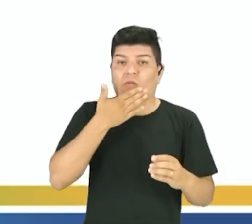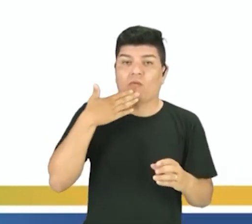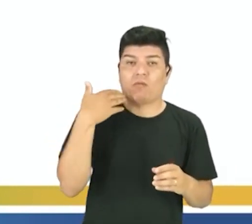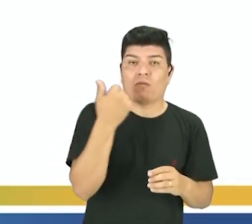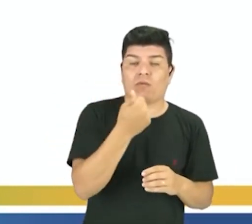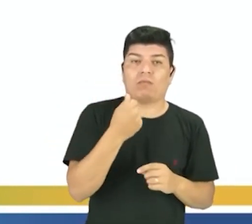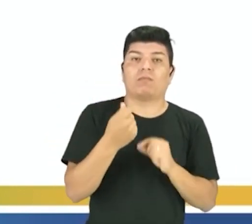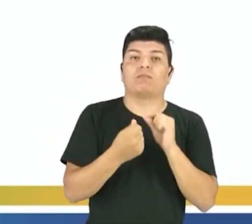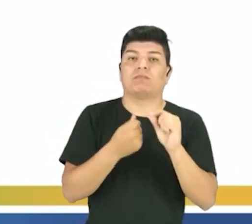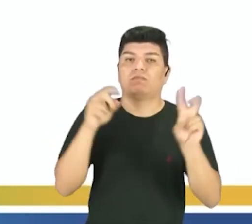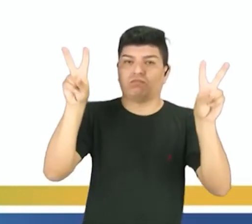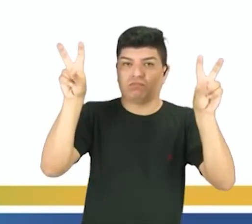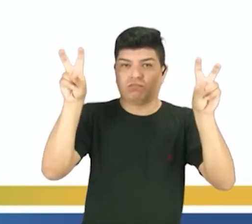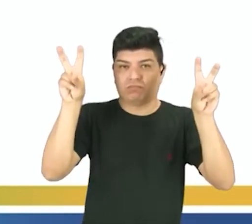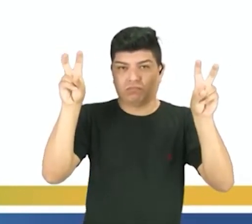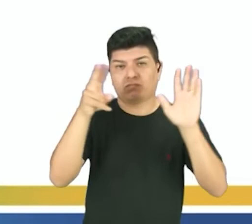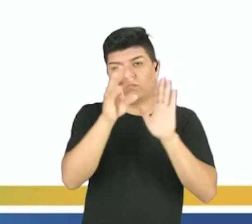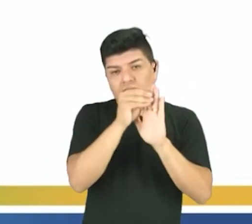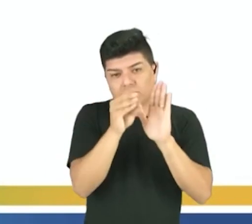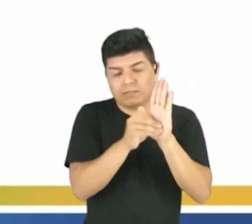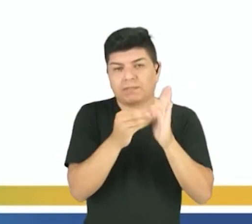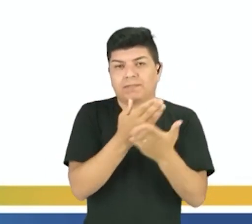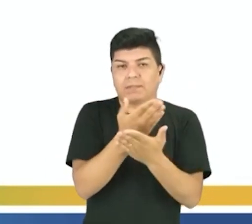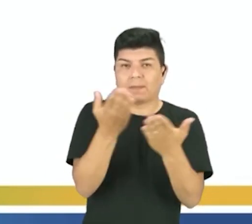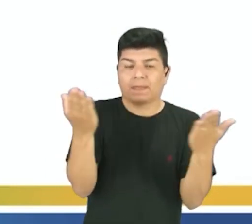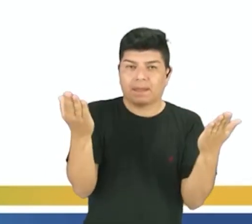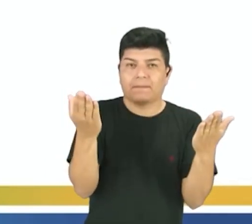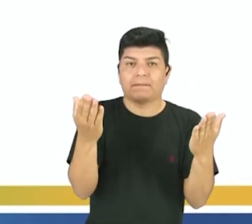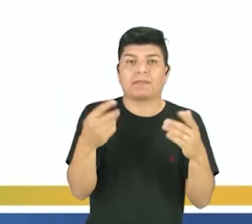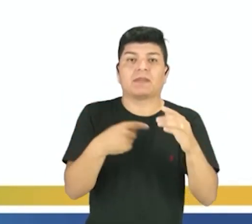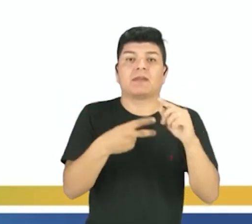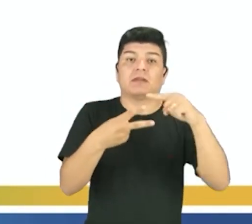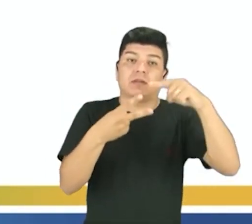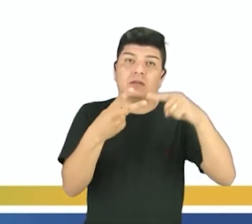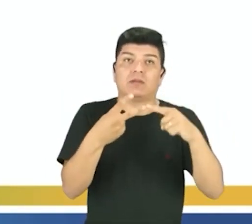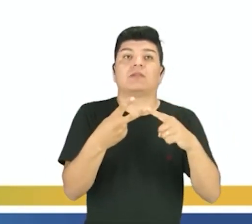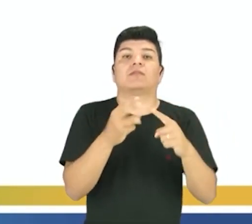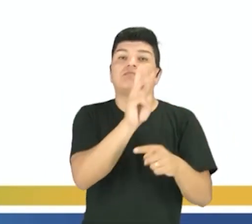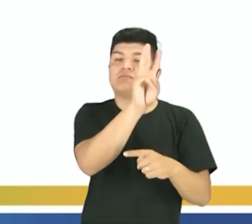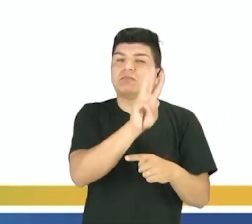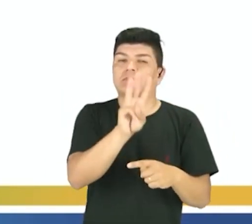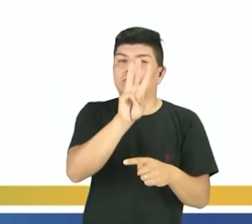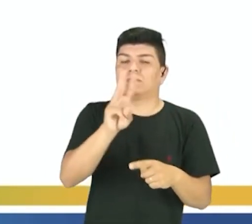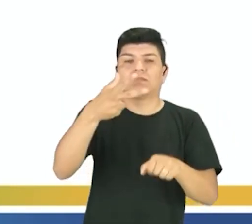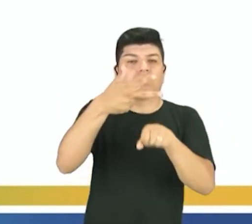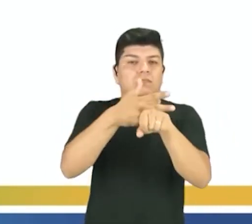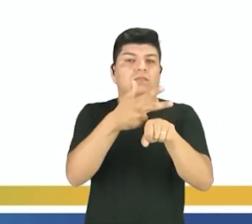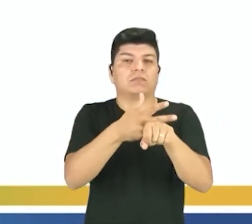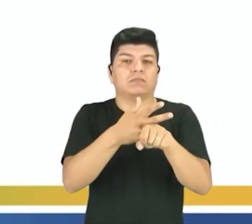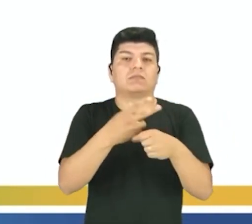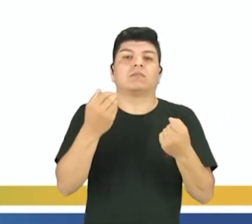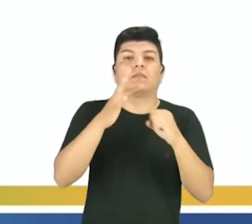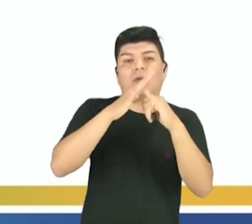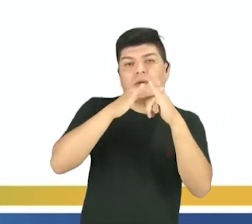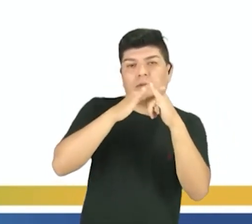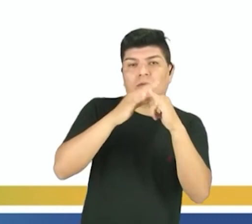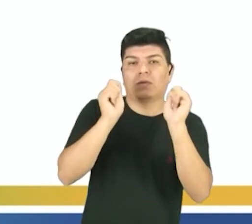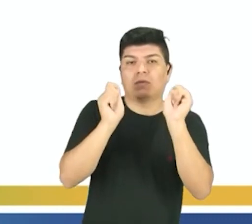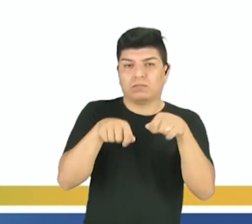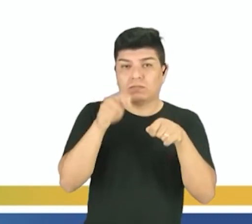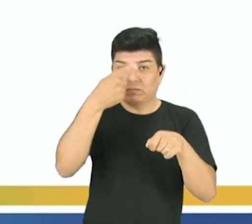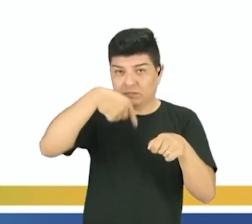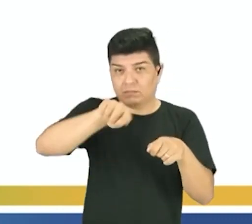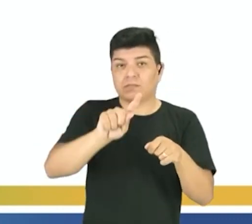melhores temas, conteúdos para vocês, mas eu deixei aqui 2 links, de vídeos que você pode encontrar no YouTube. Você vai lá,